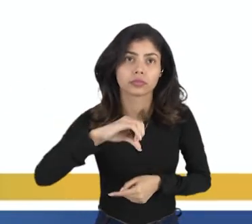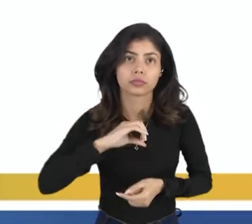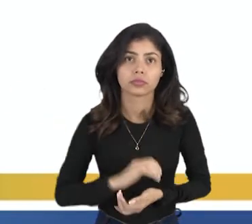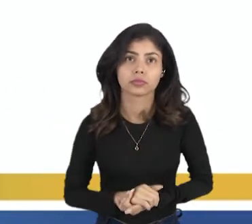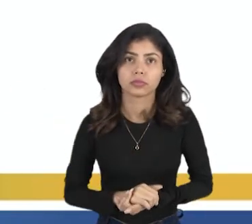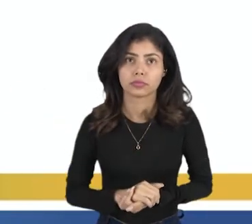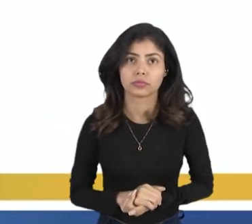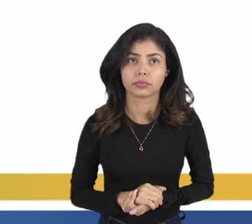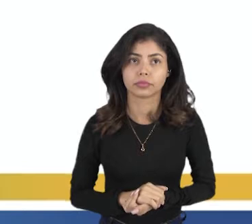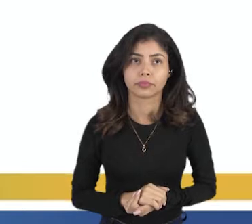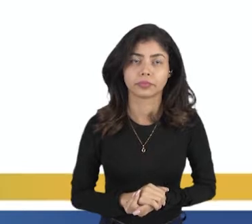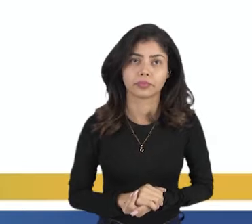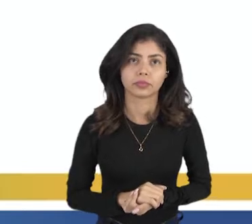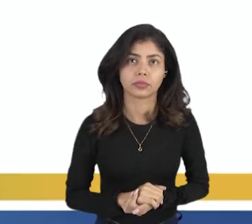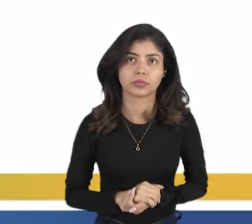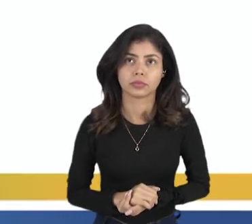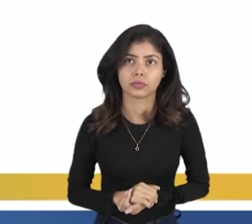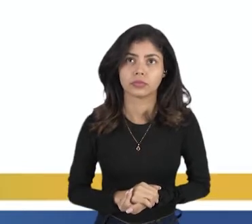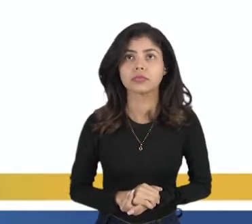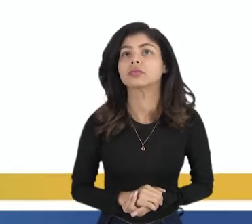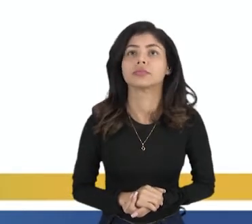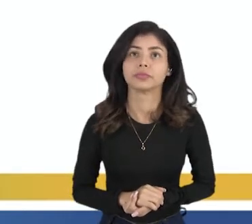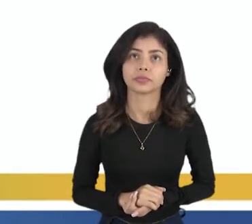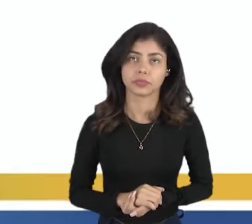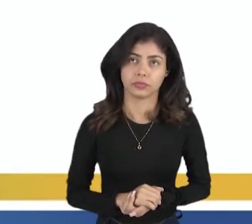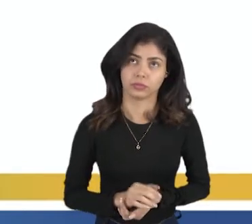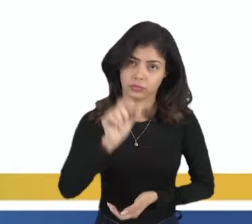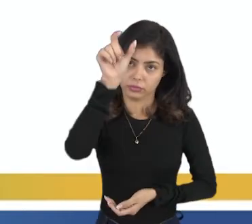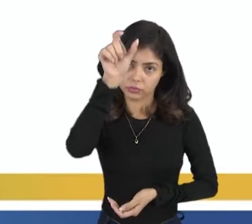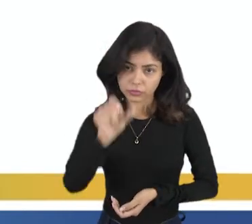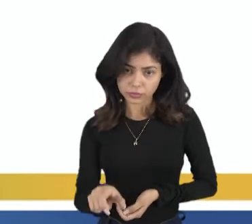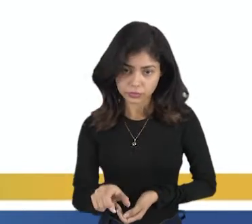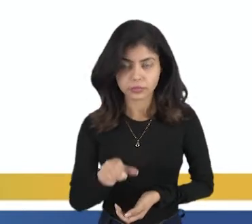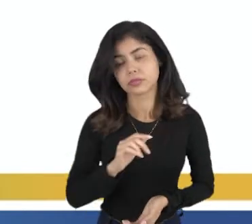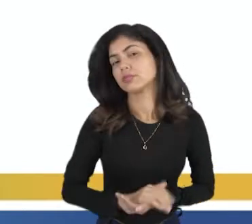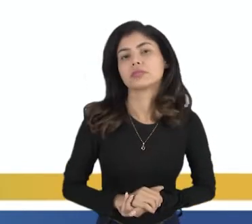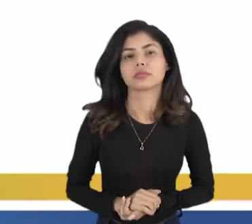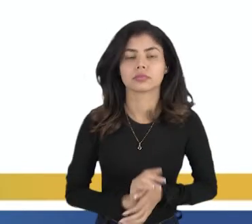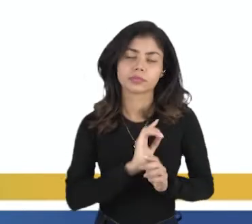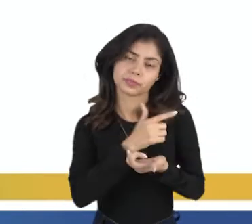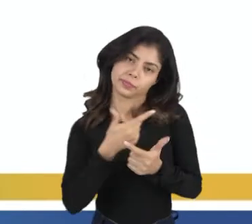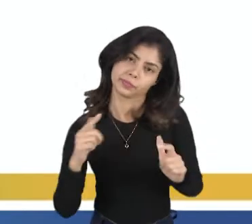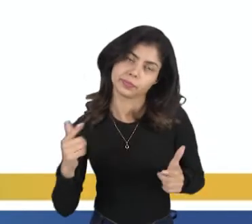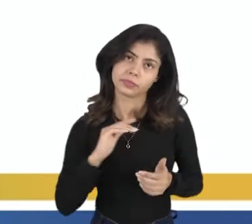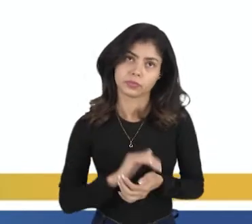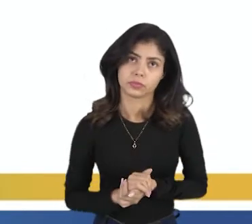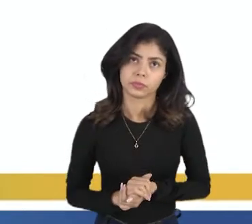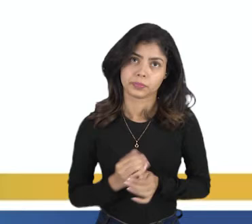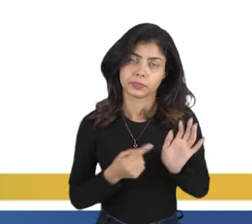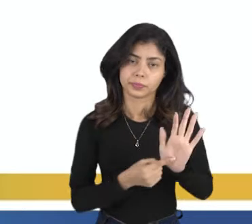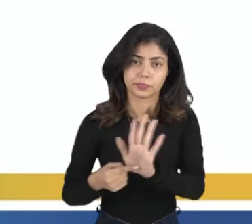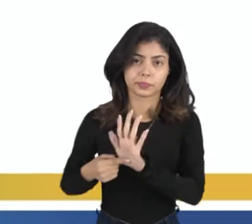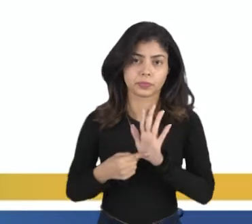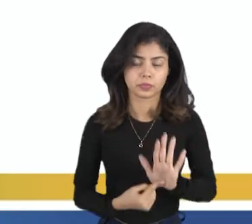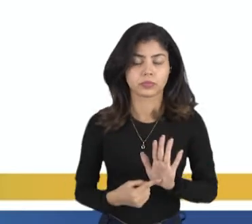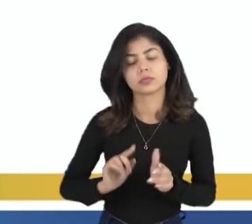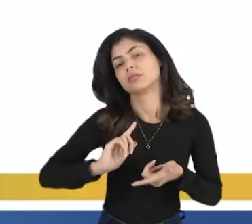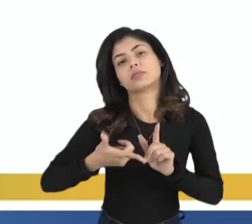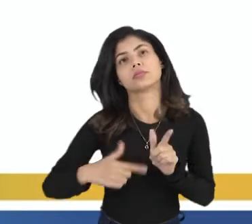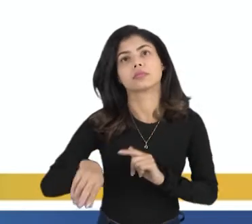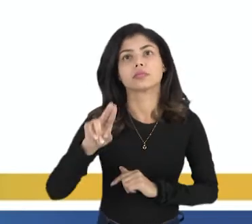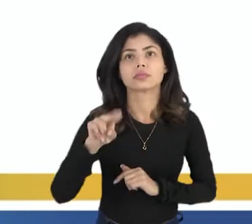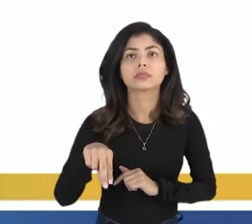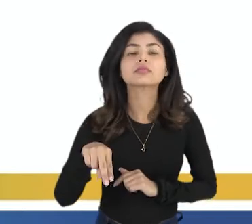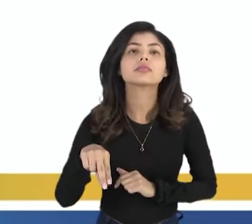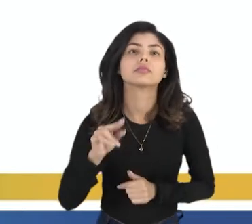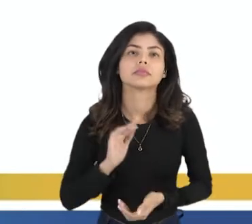29, né, no eixo vertical. Então, essa maior barra está indicada aí pela letrinha N,